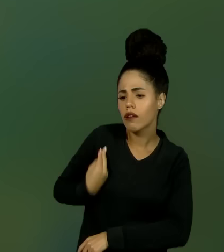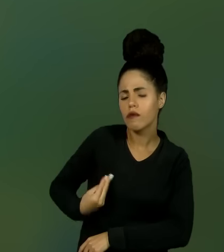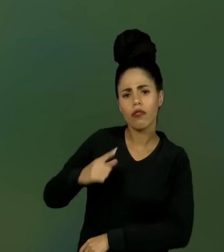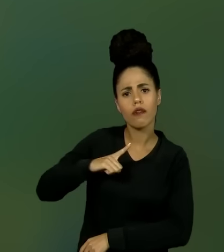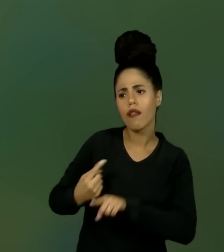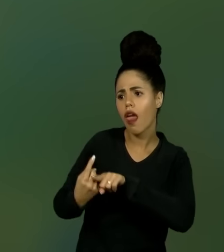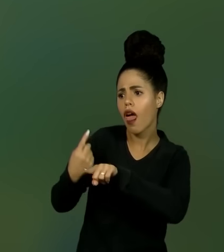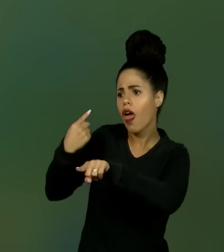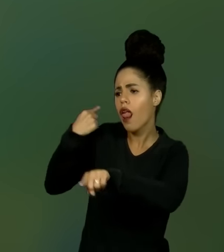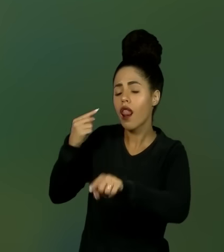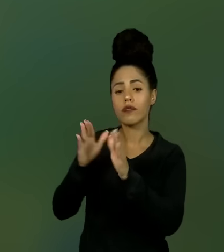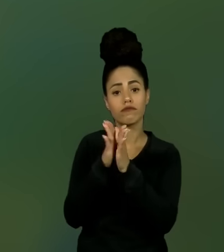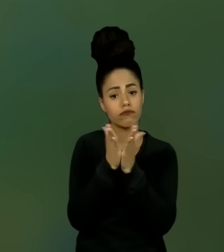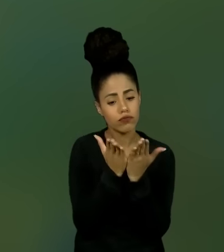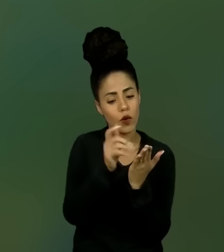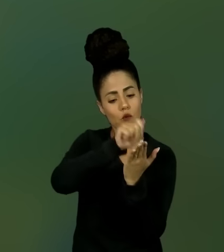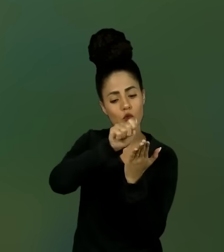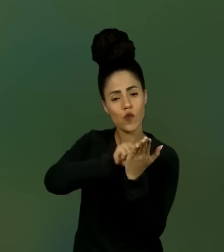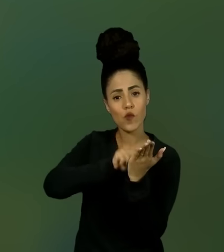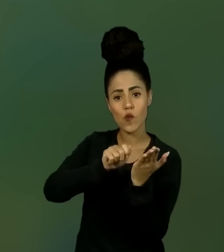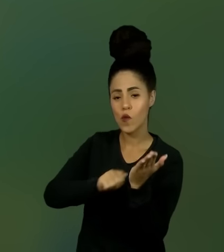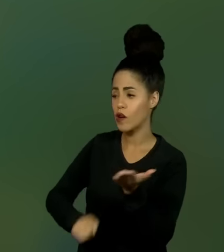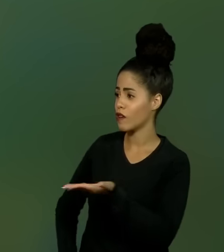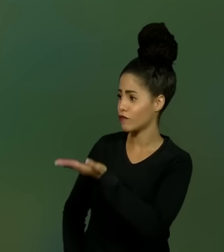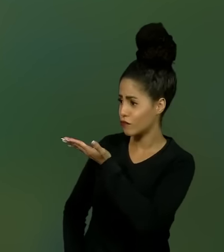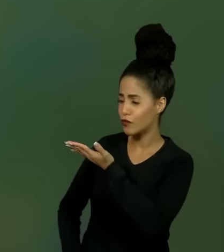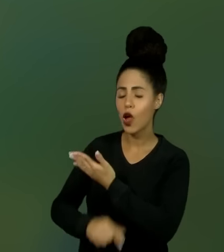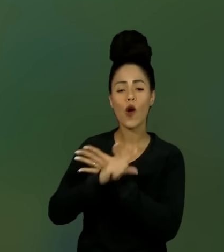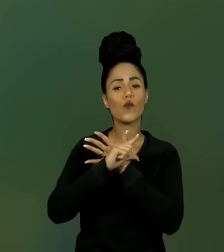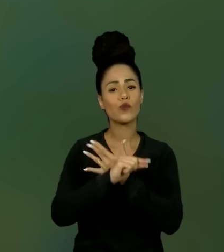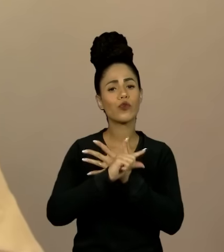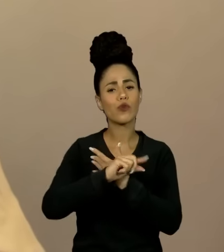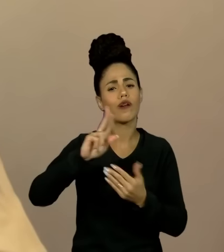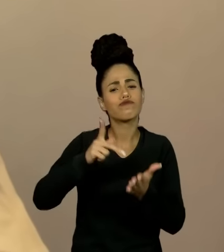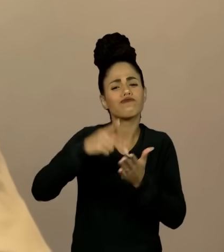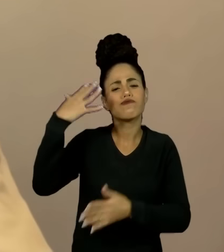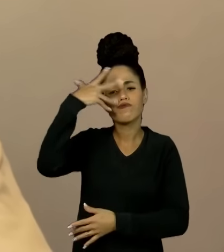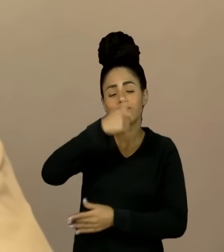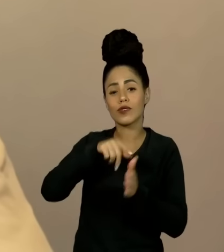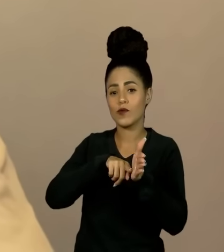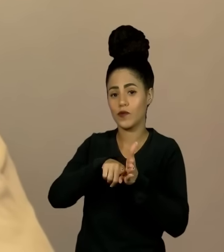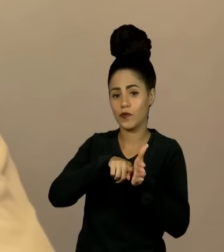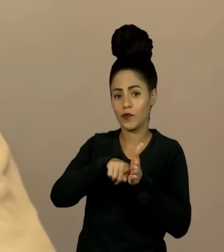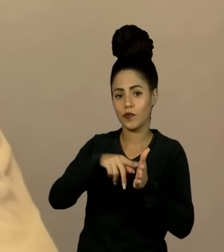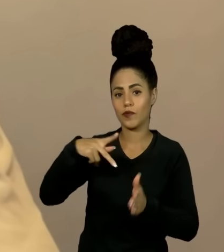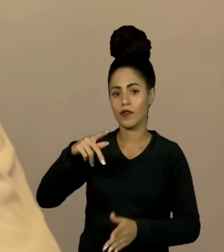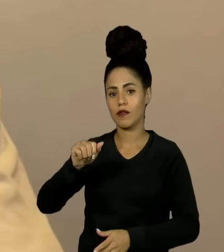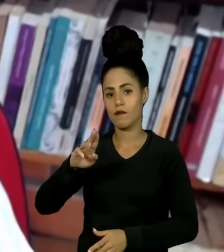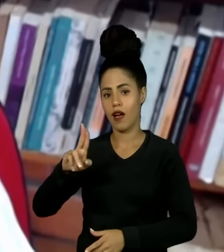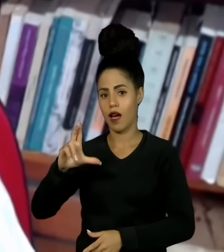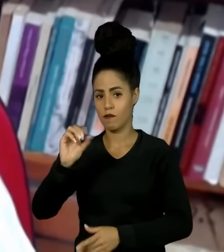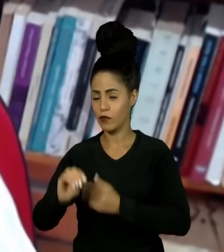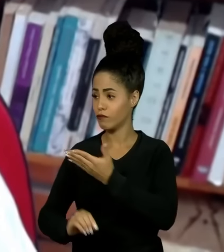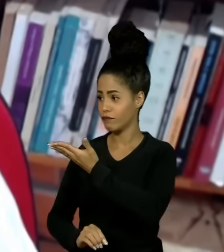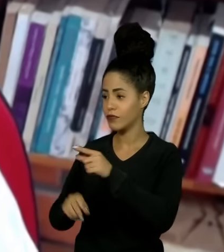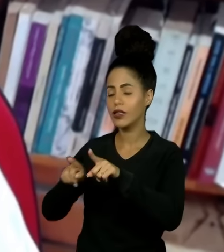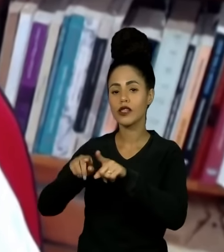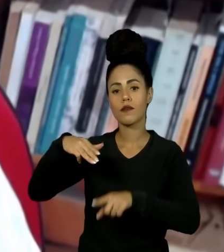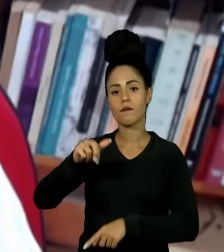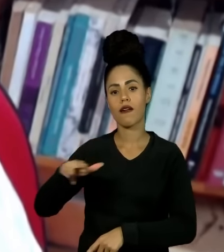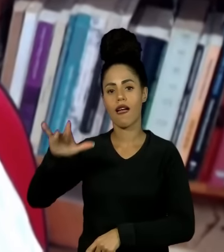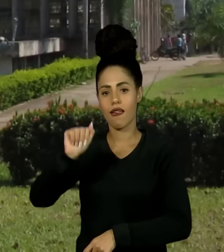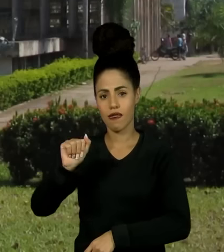do espaço, contada no livro Pantanal, Origens de um Paraíso, dos pesquisadores Pablo Diener e Maria de